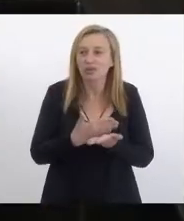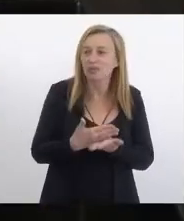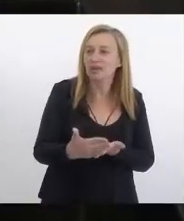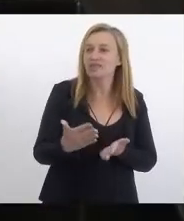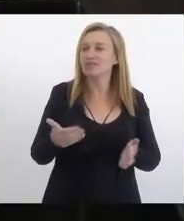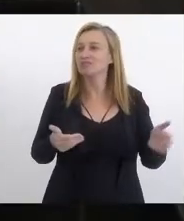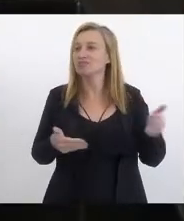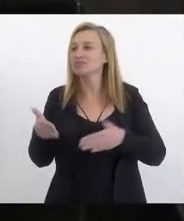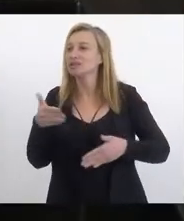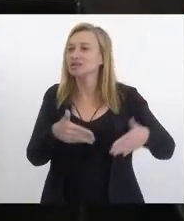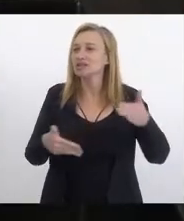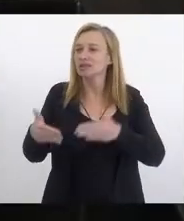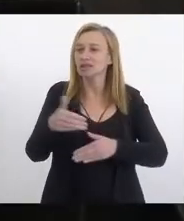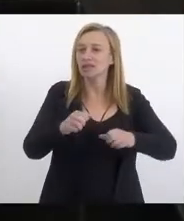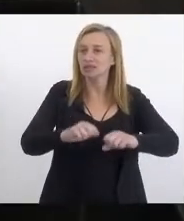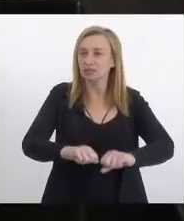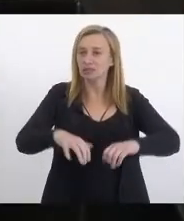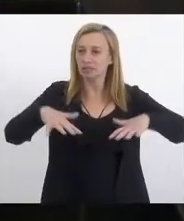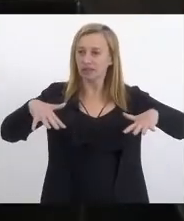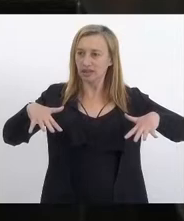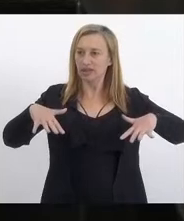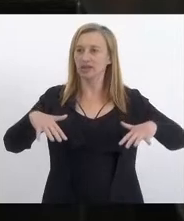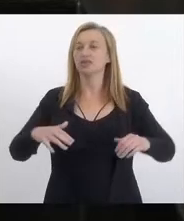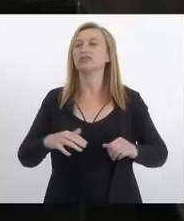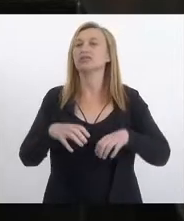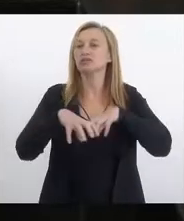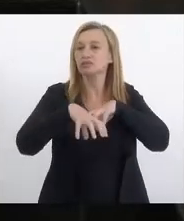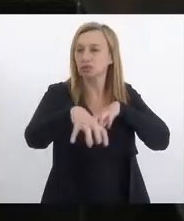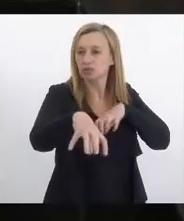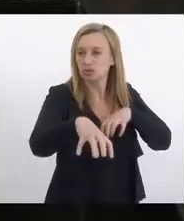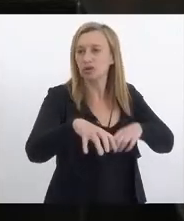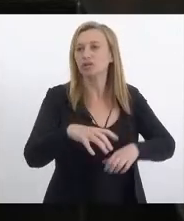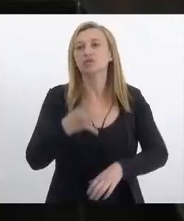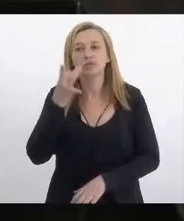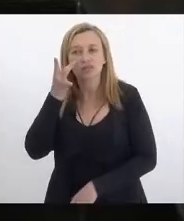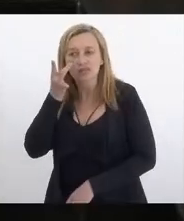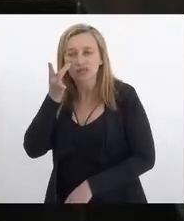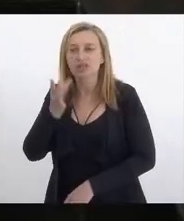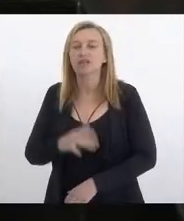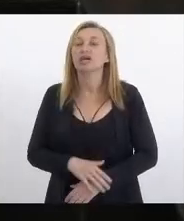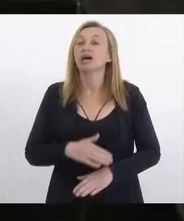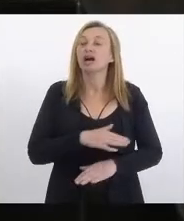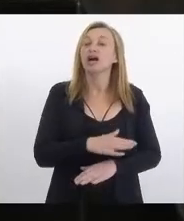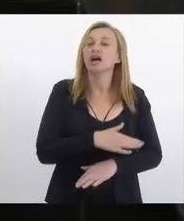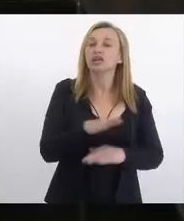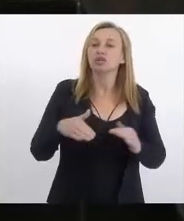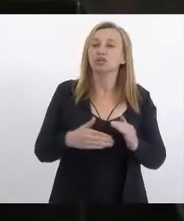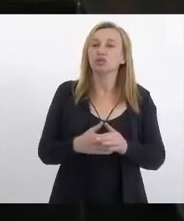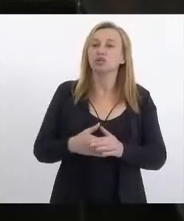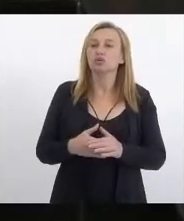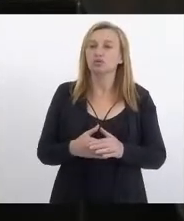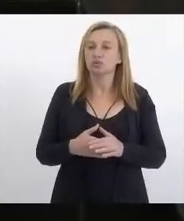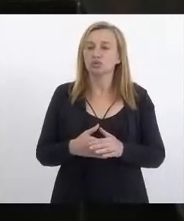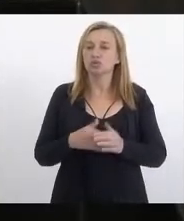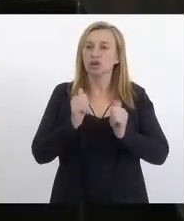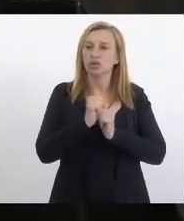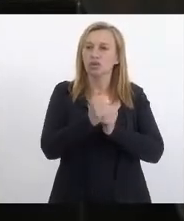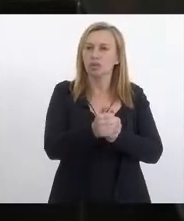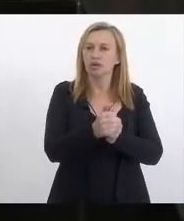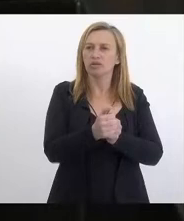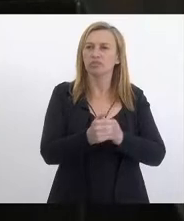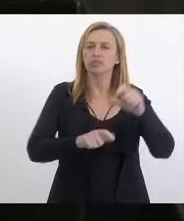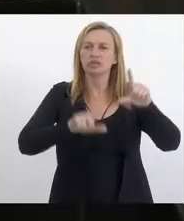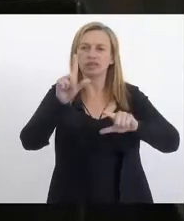ingressar no plenário virtual, cidadãs e cidadãos que nos acompanham pela